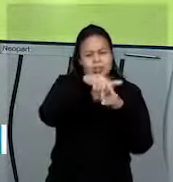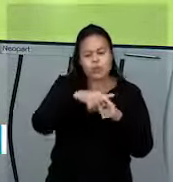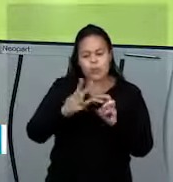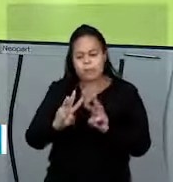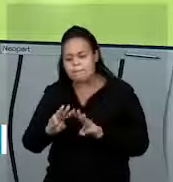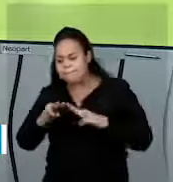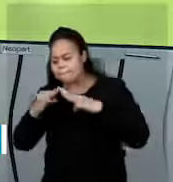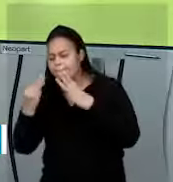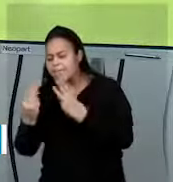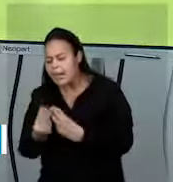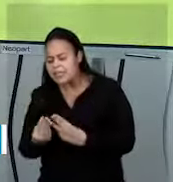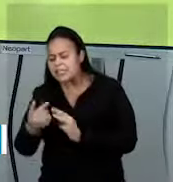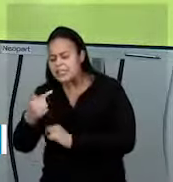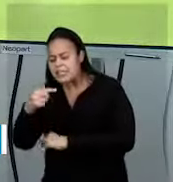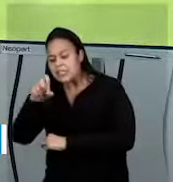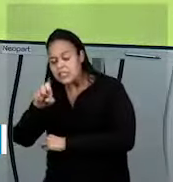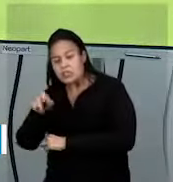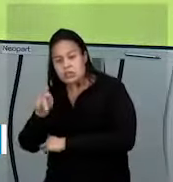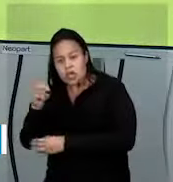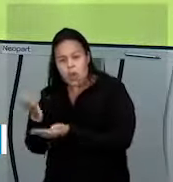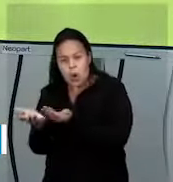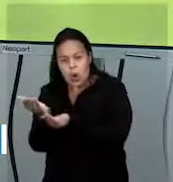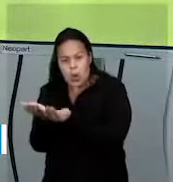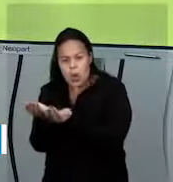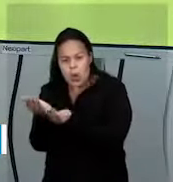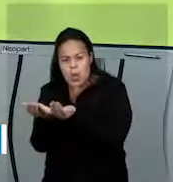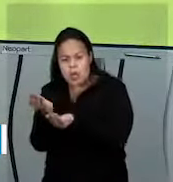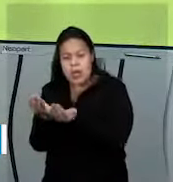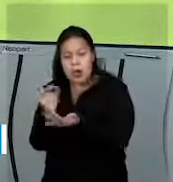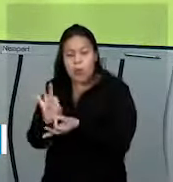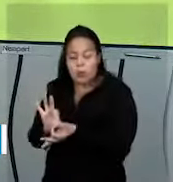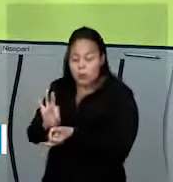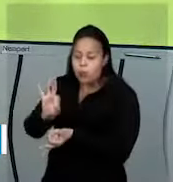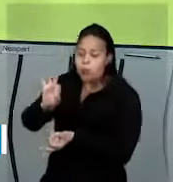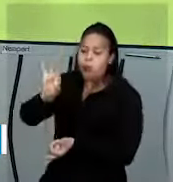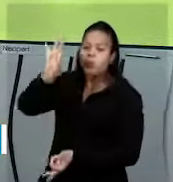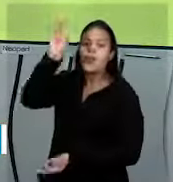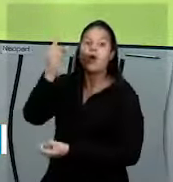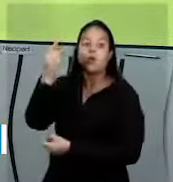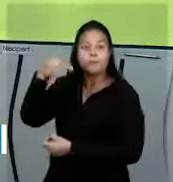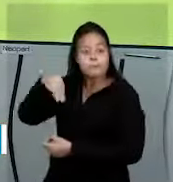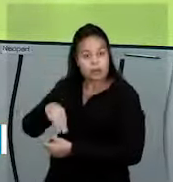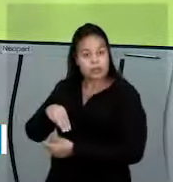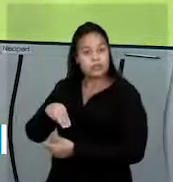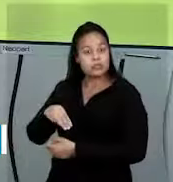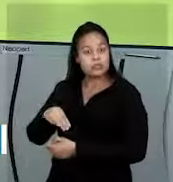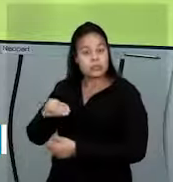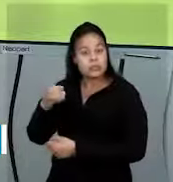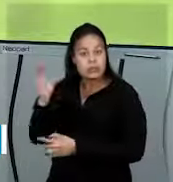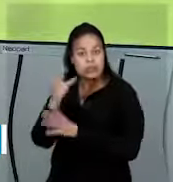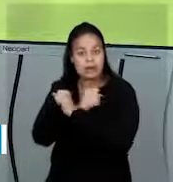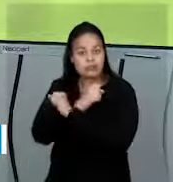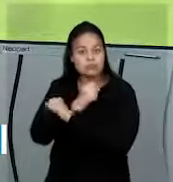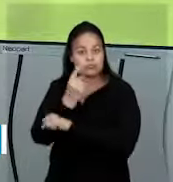de 75 quilogramas por uma altura de 1 metro em 1 segundo, ele vai